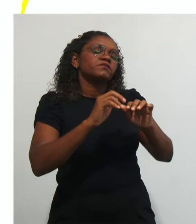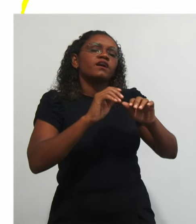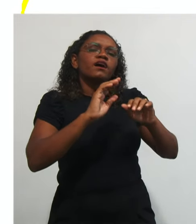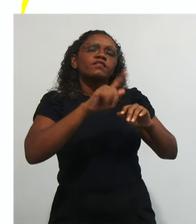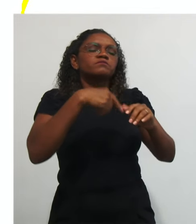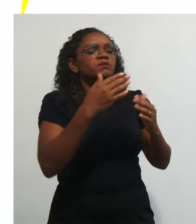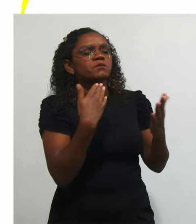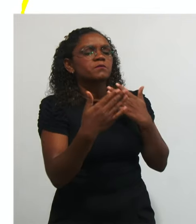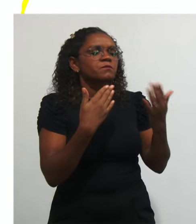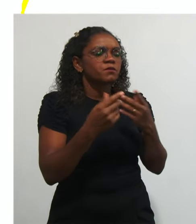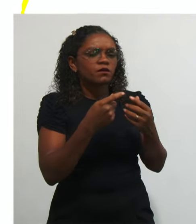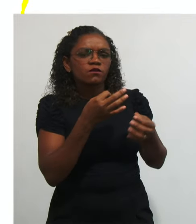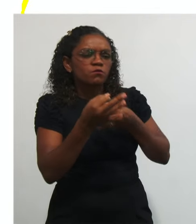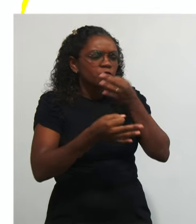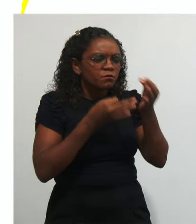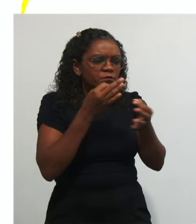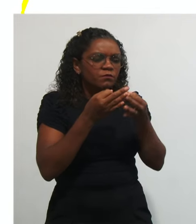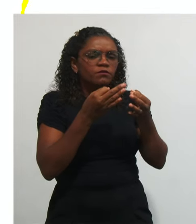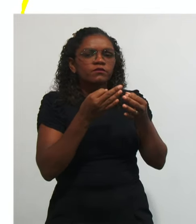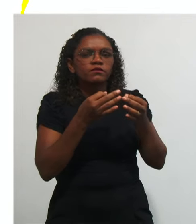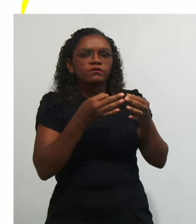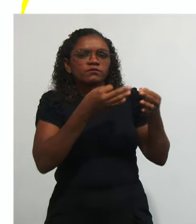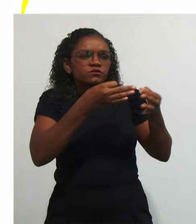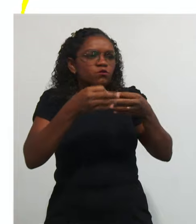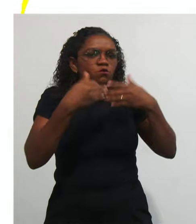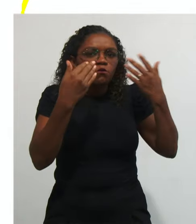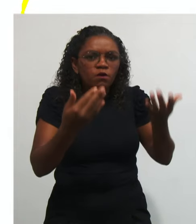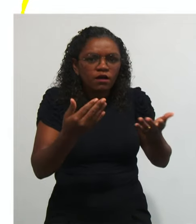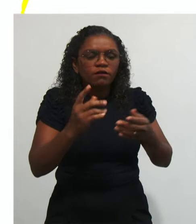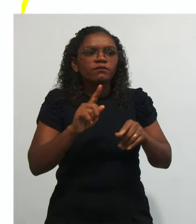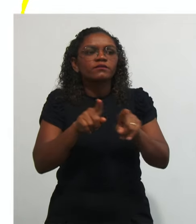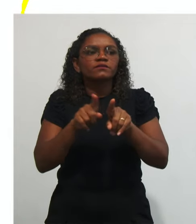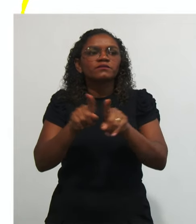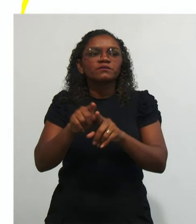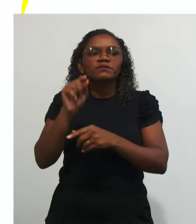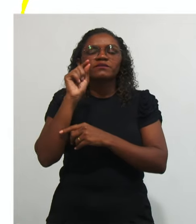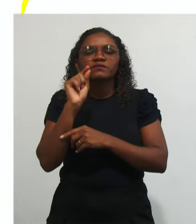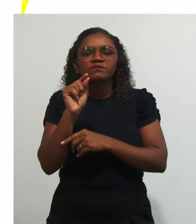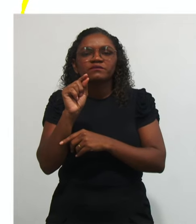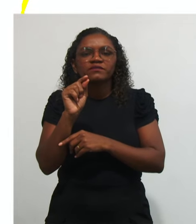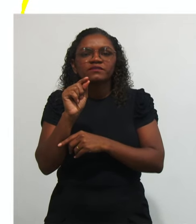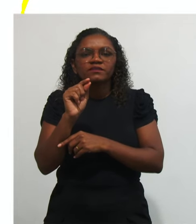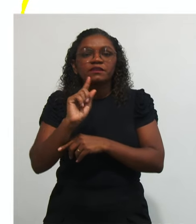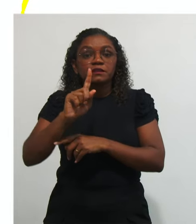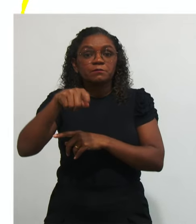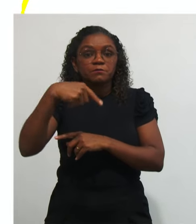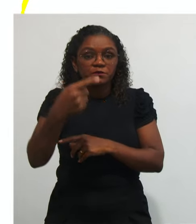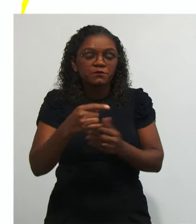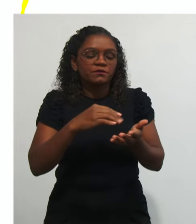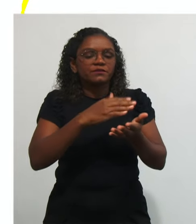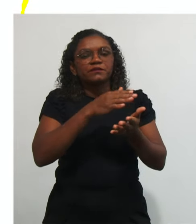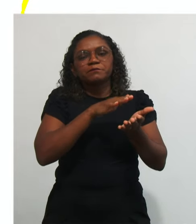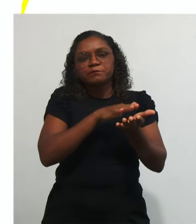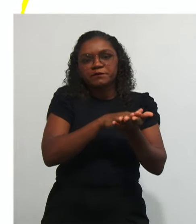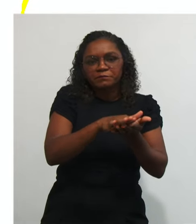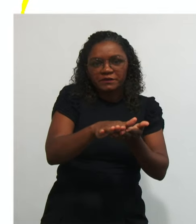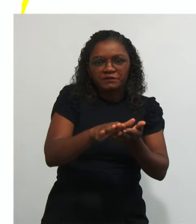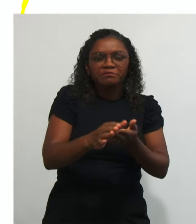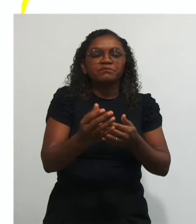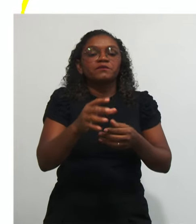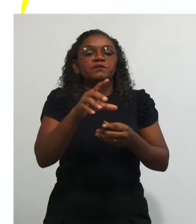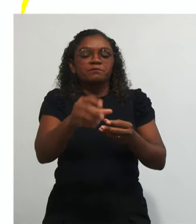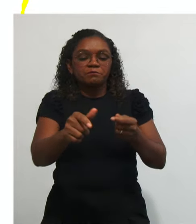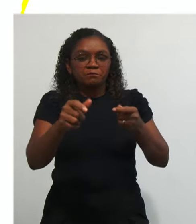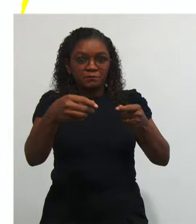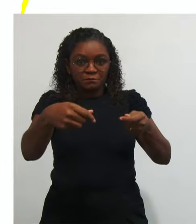passagem que melhor se adequaria a sua necessidade e ao seu bolso Depois disso você tinha que imprimir a passagem guardar